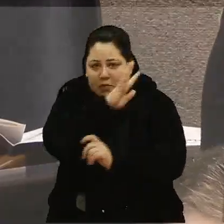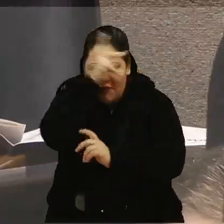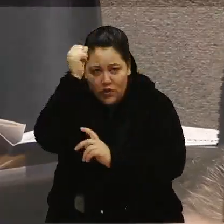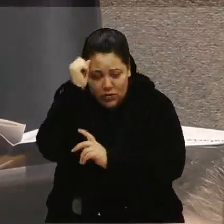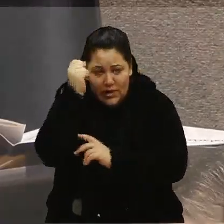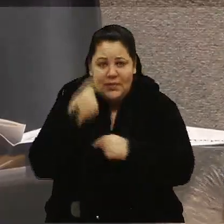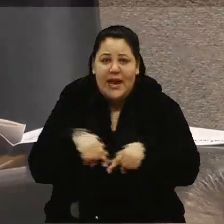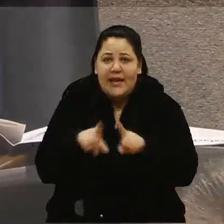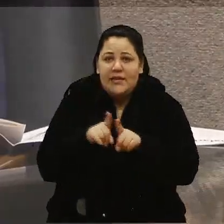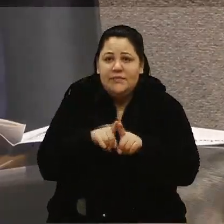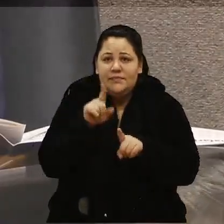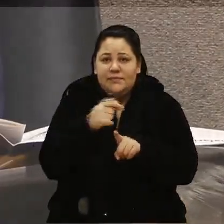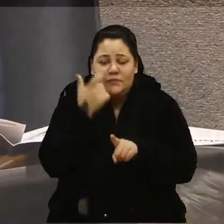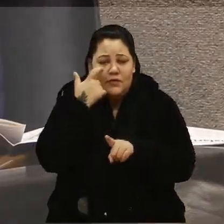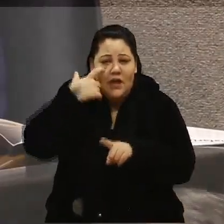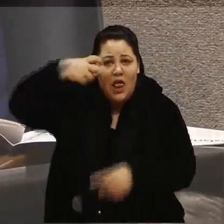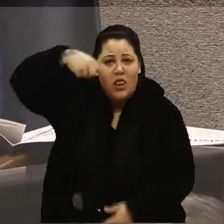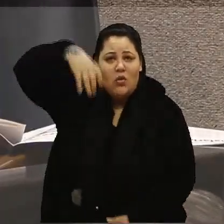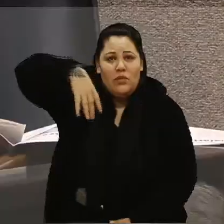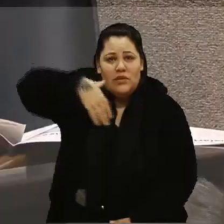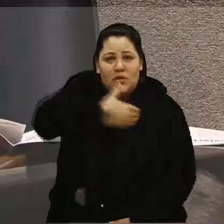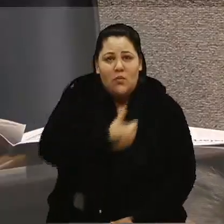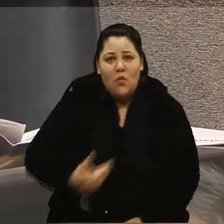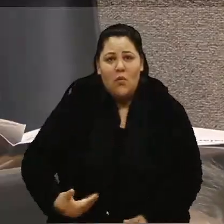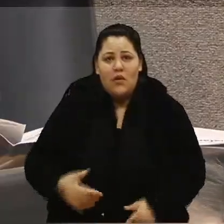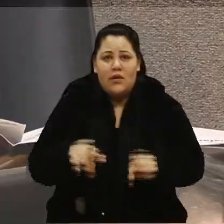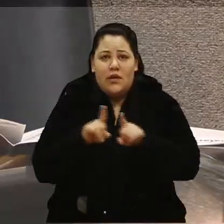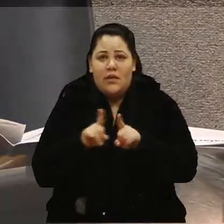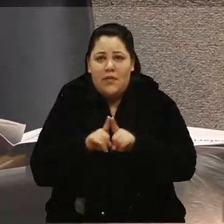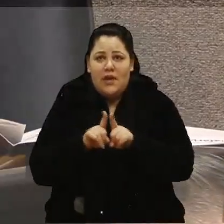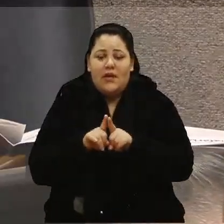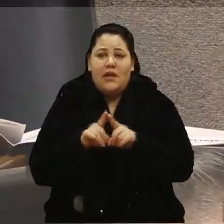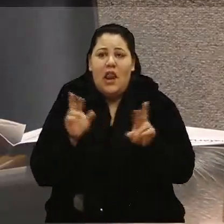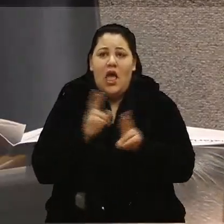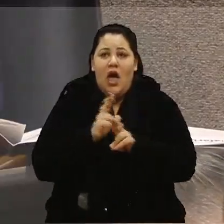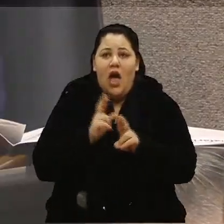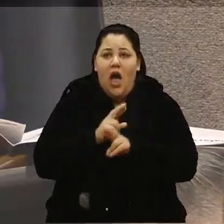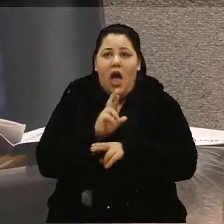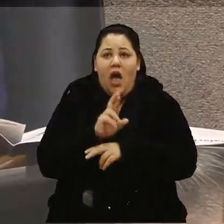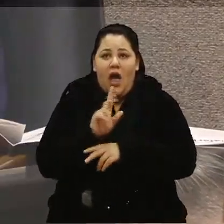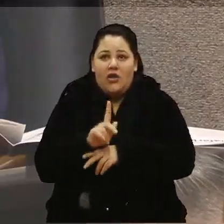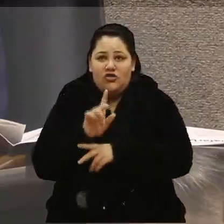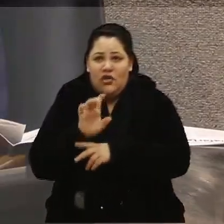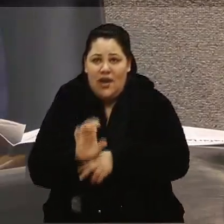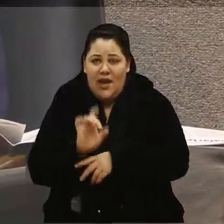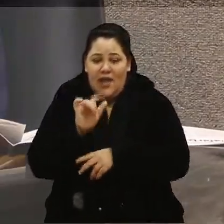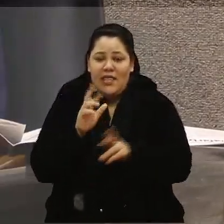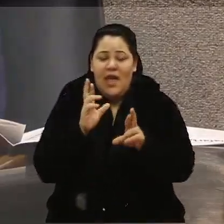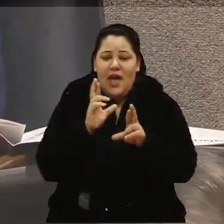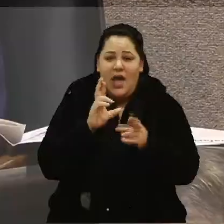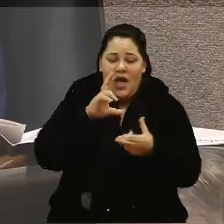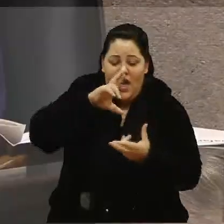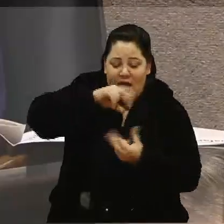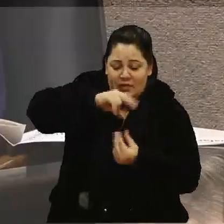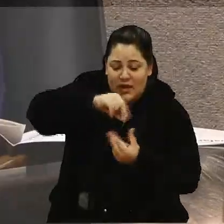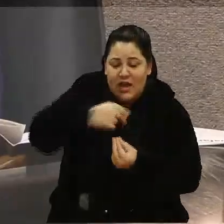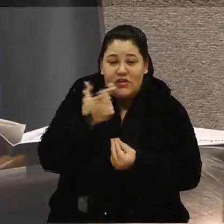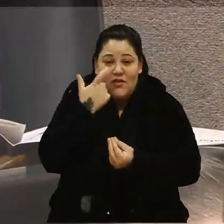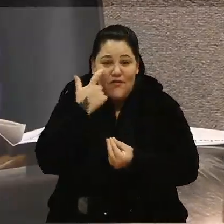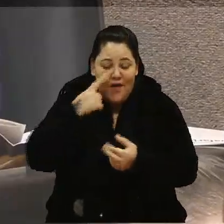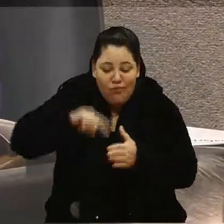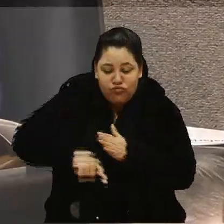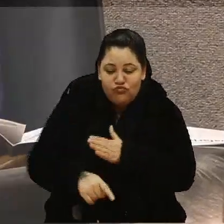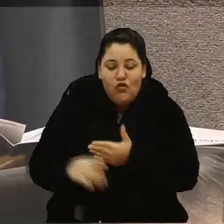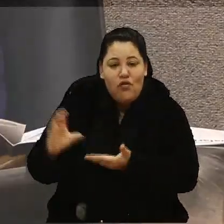verificar a questão da iluminação pública lá, da parte da RGE nas reciclagens e também verificar a questão de fundos, onde